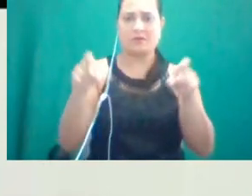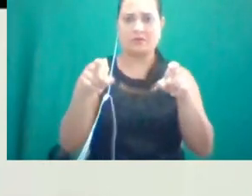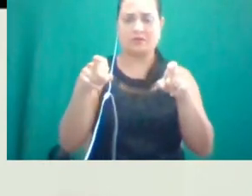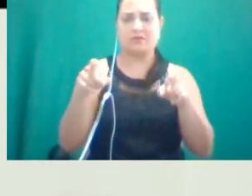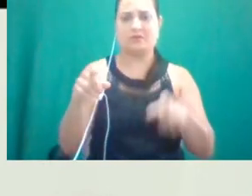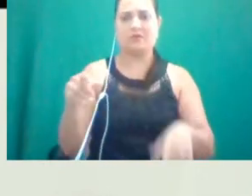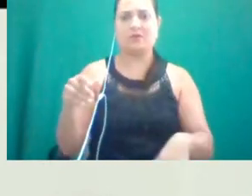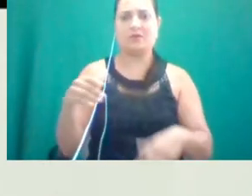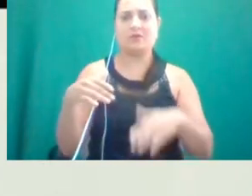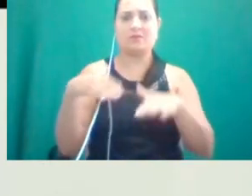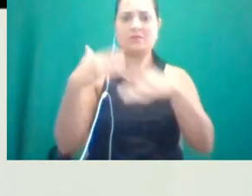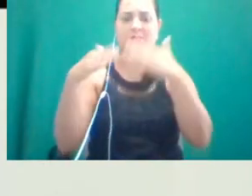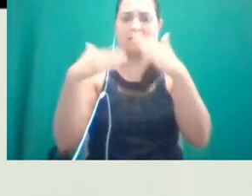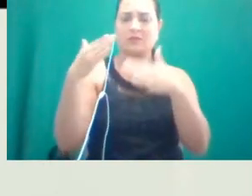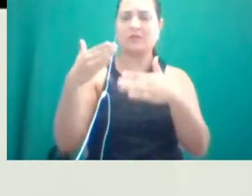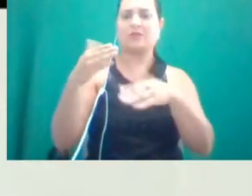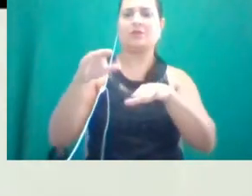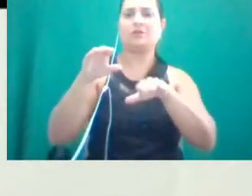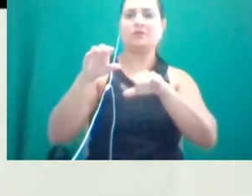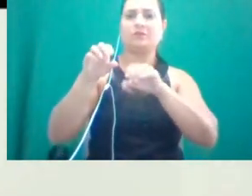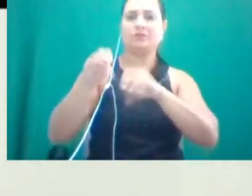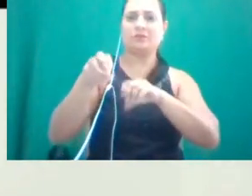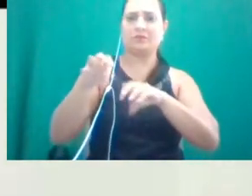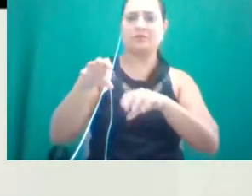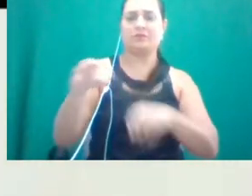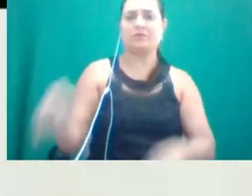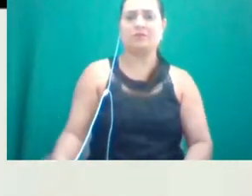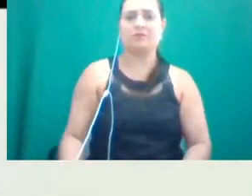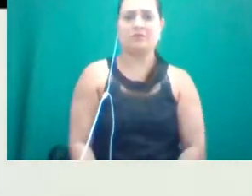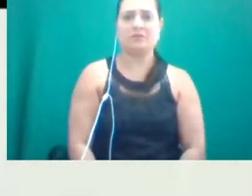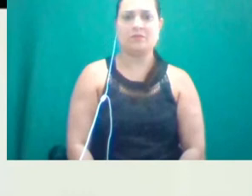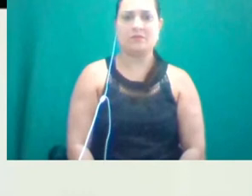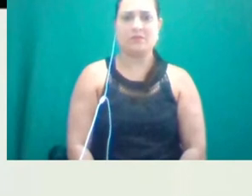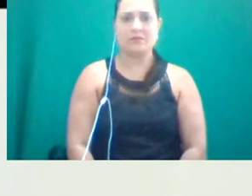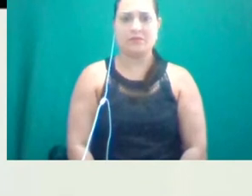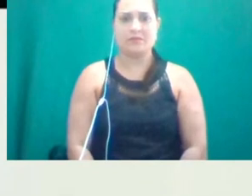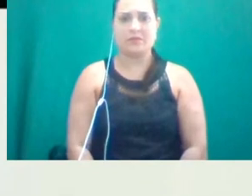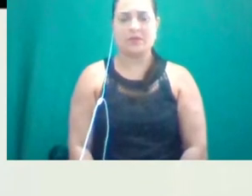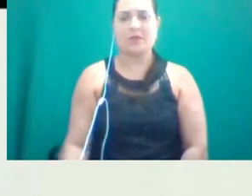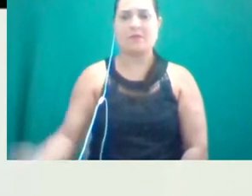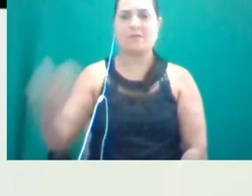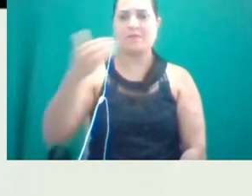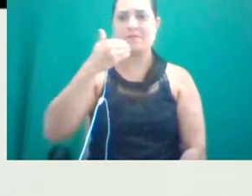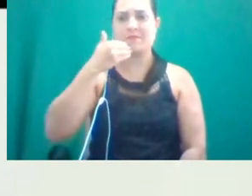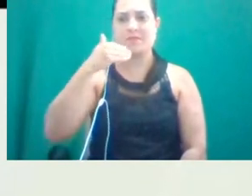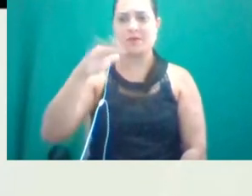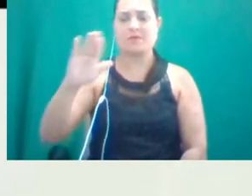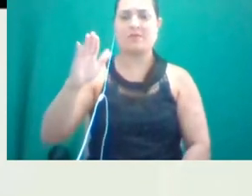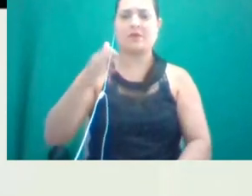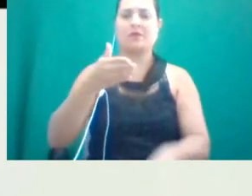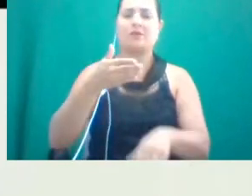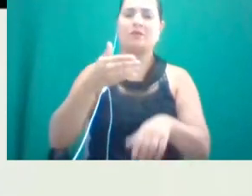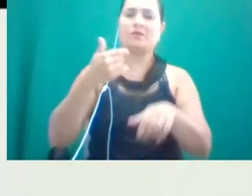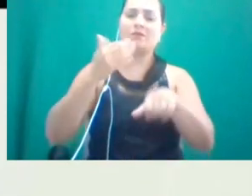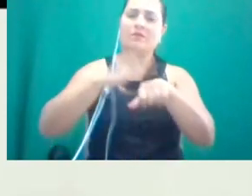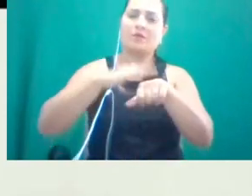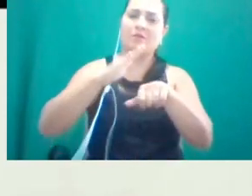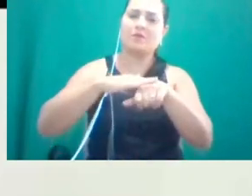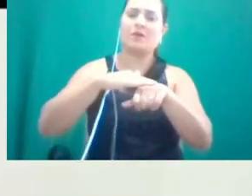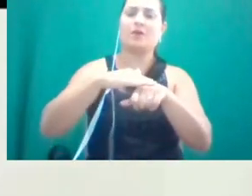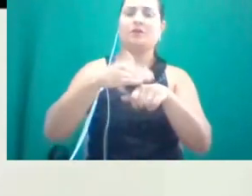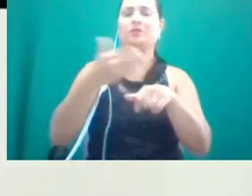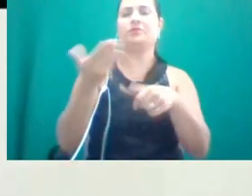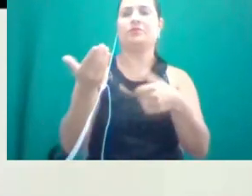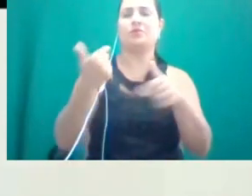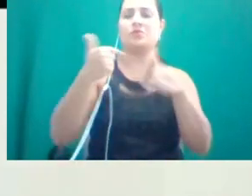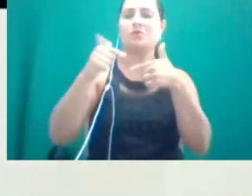Juro, no cumprimento do meu dever de licenciado em Física, empregar a ciência com ética e respeito